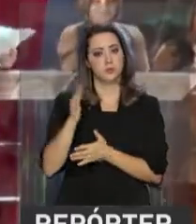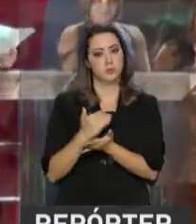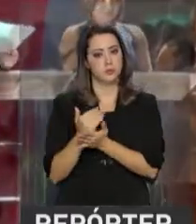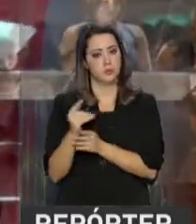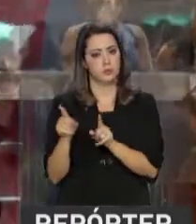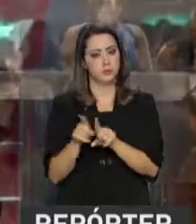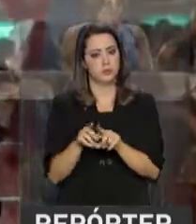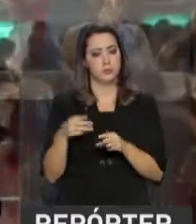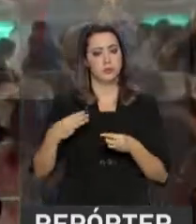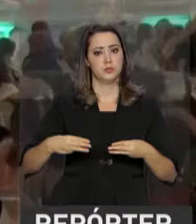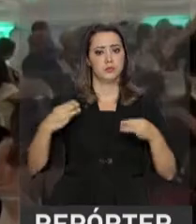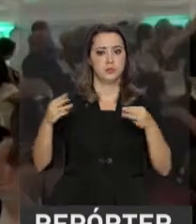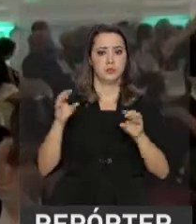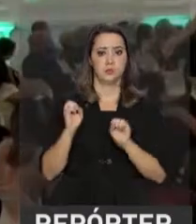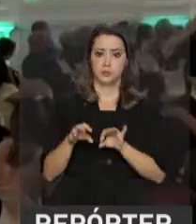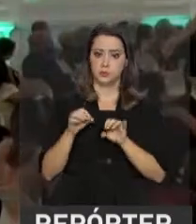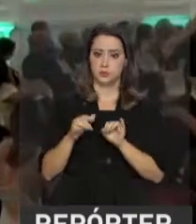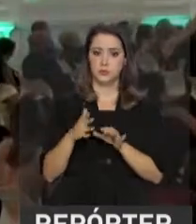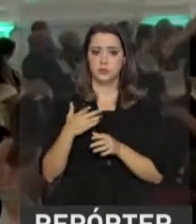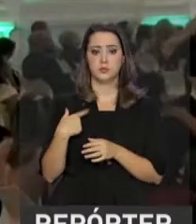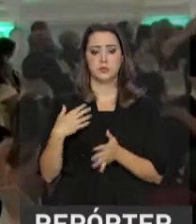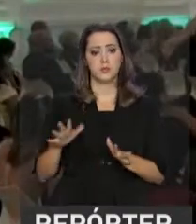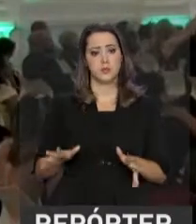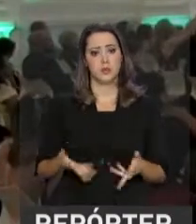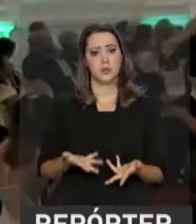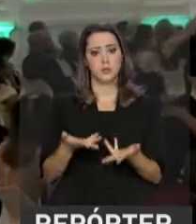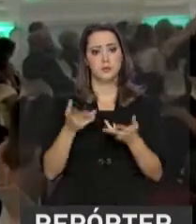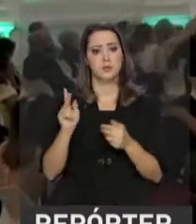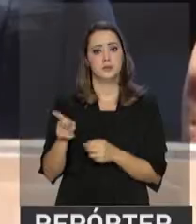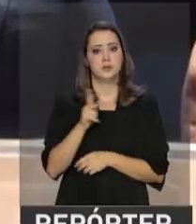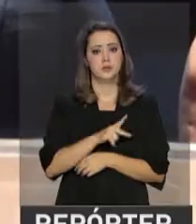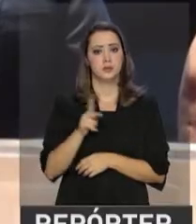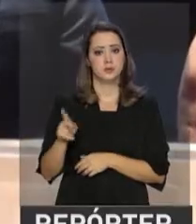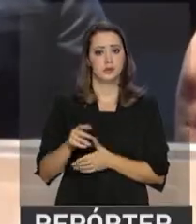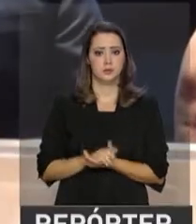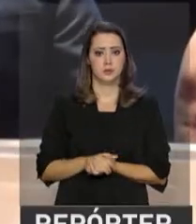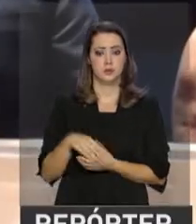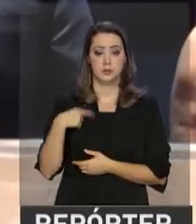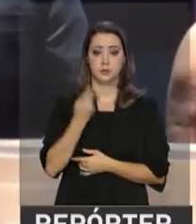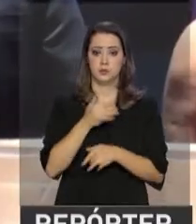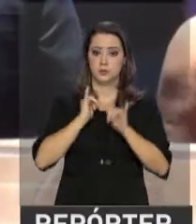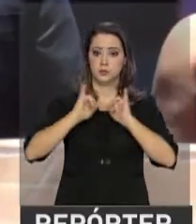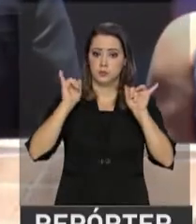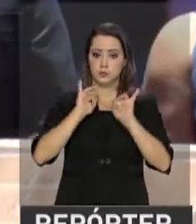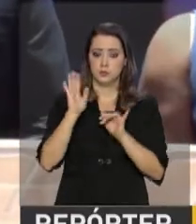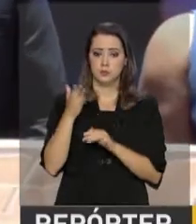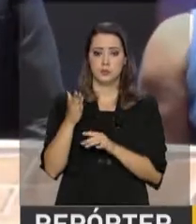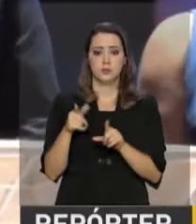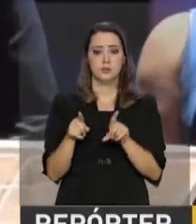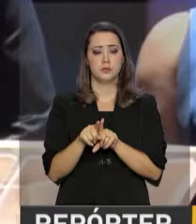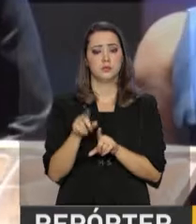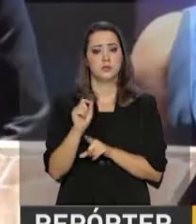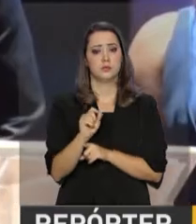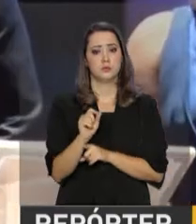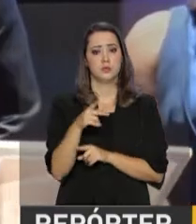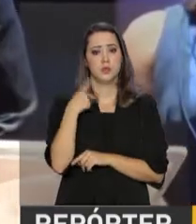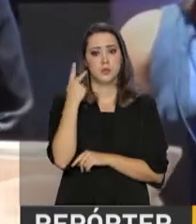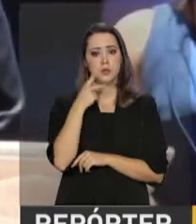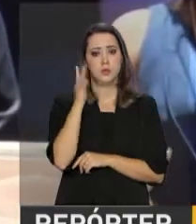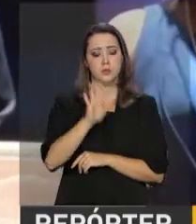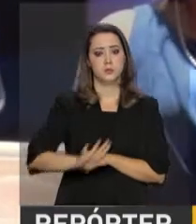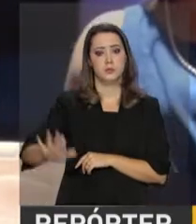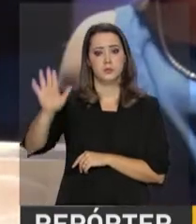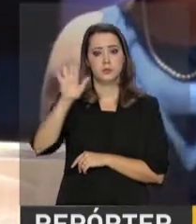do ministério da educação para valorizar o professor nós lançamos recentemente uma política